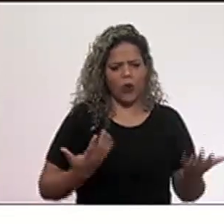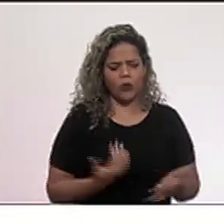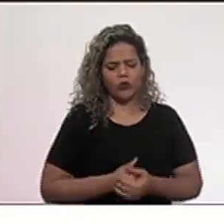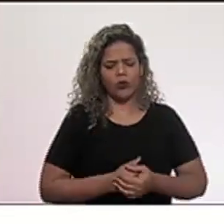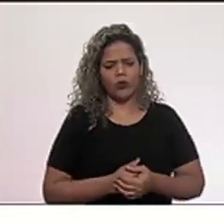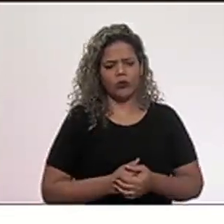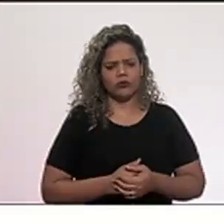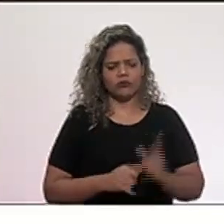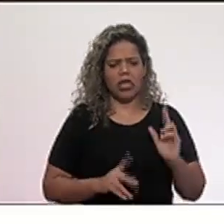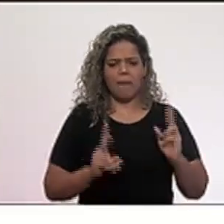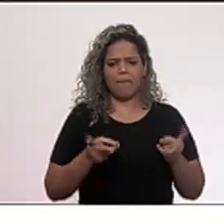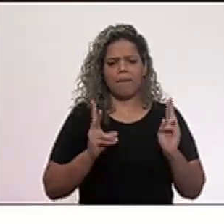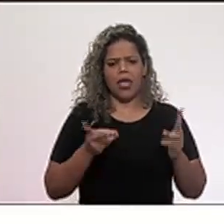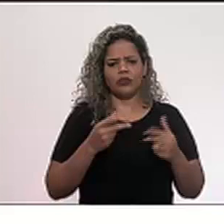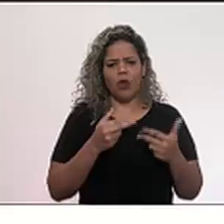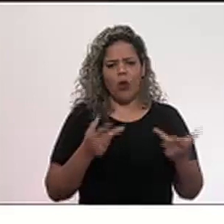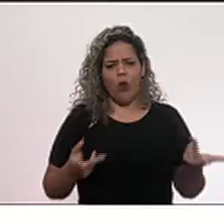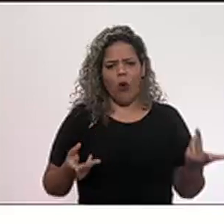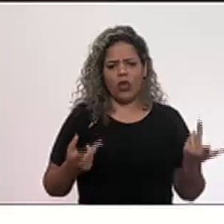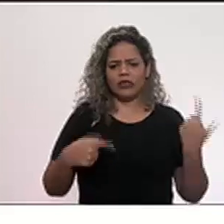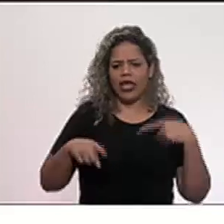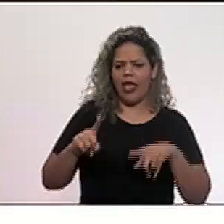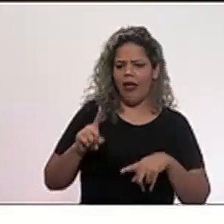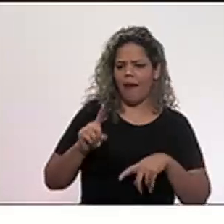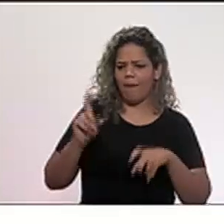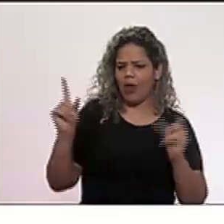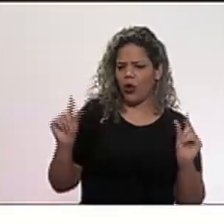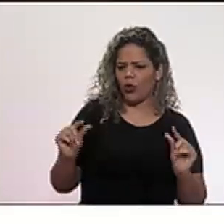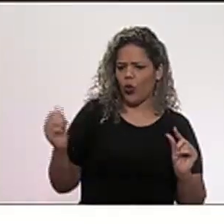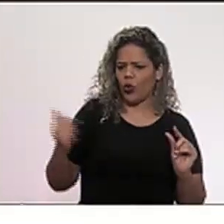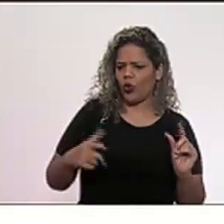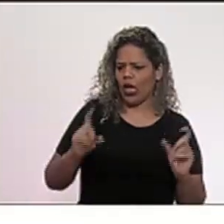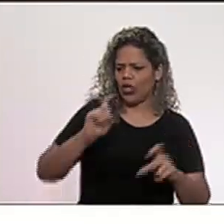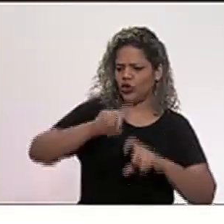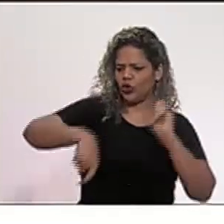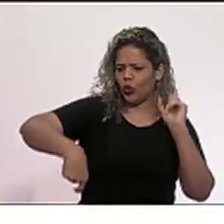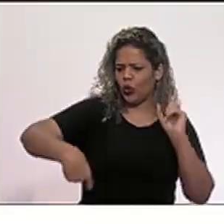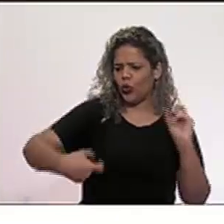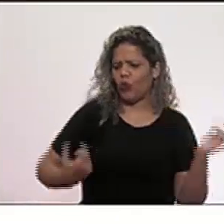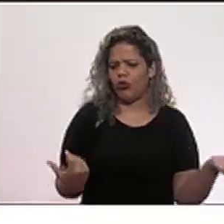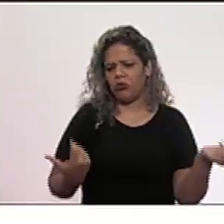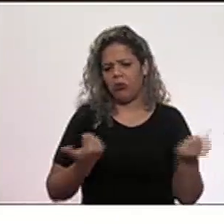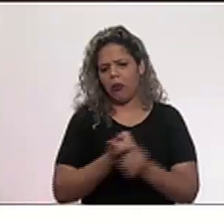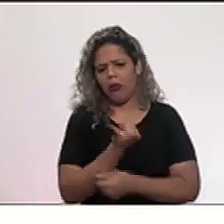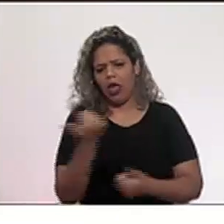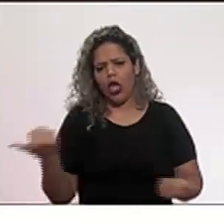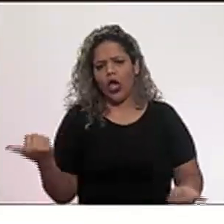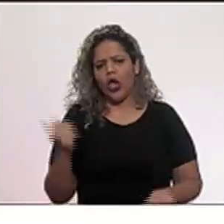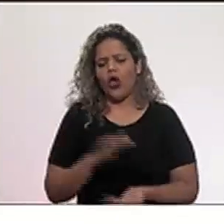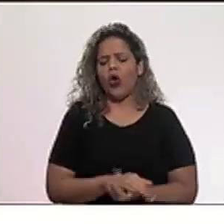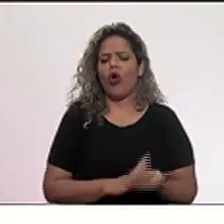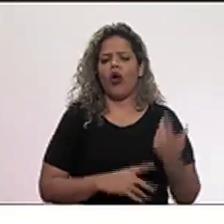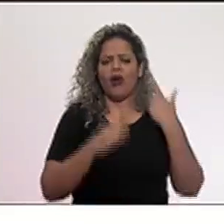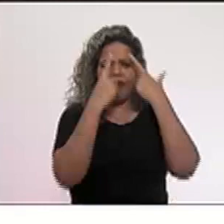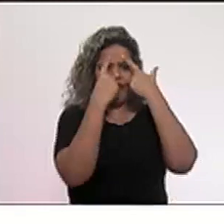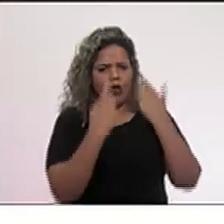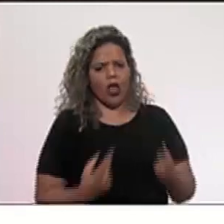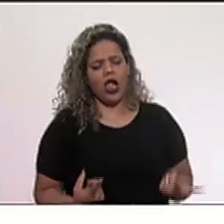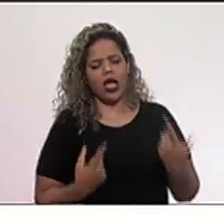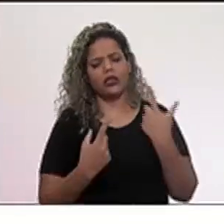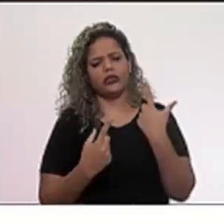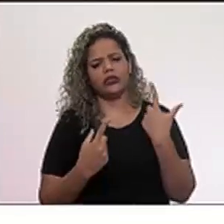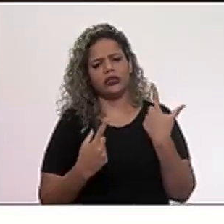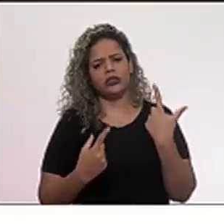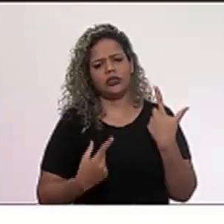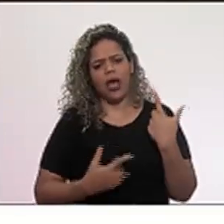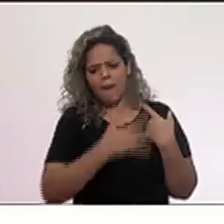exemplo. É a mesma gradação, que por sua vez é menor do que o estupro, a maior violência que o indivíduo, obviamente além da vida,